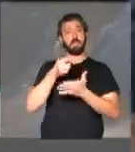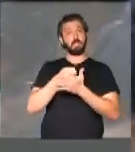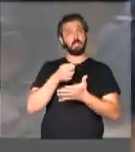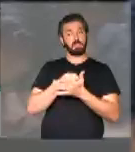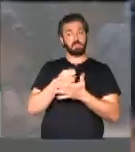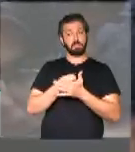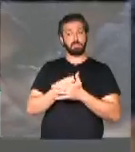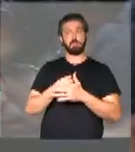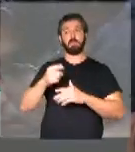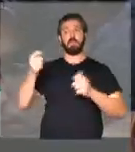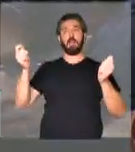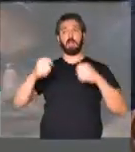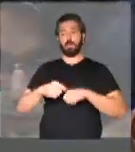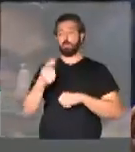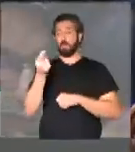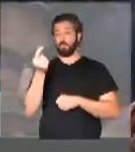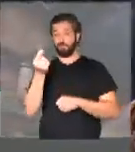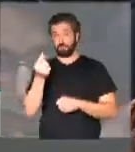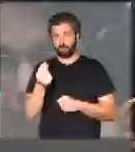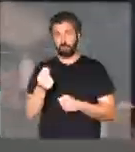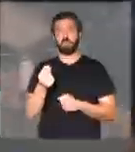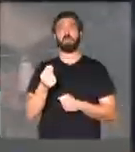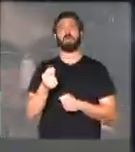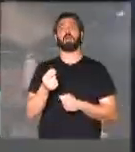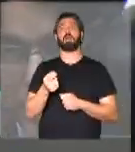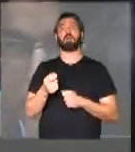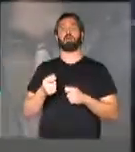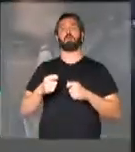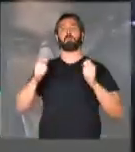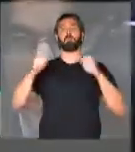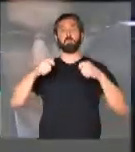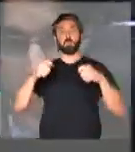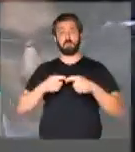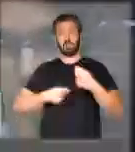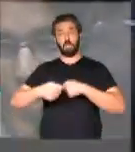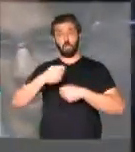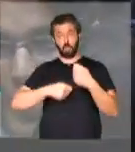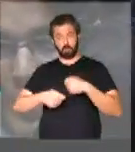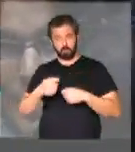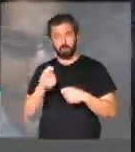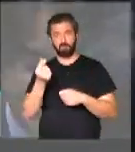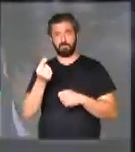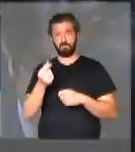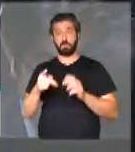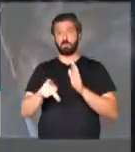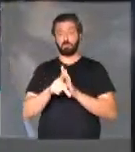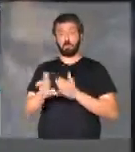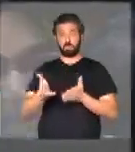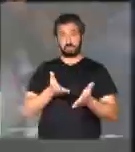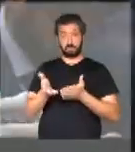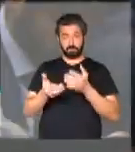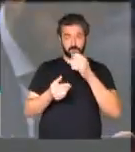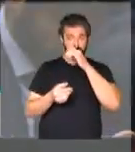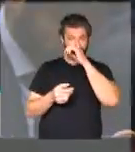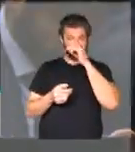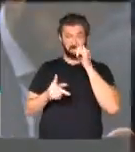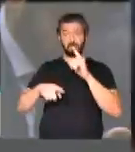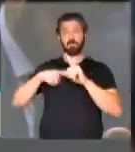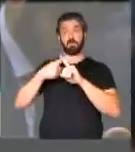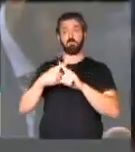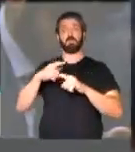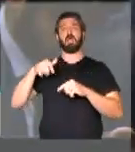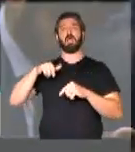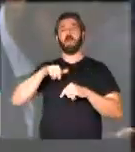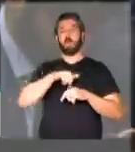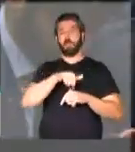exige capacidade econômica e financeira, a viabilidade econômica e financeira do serviço, além